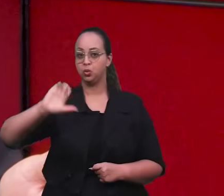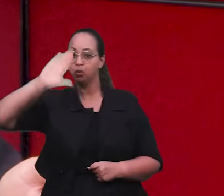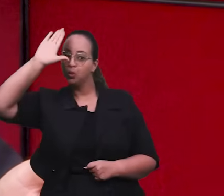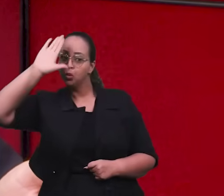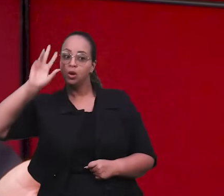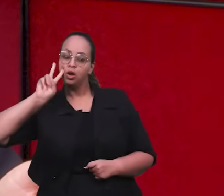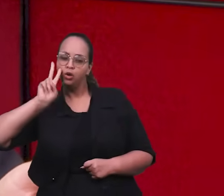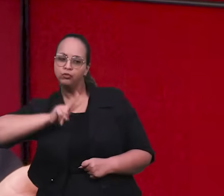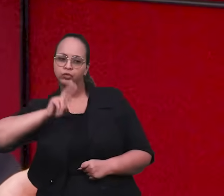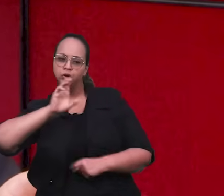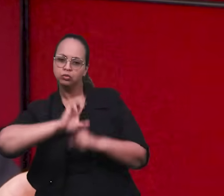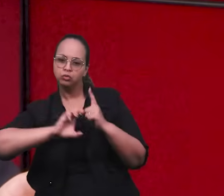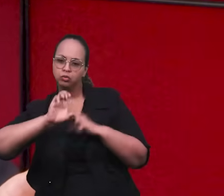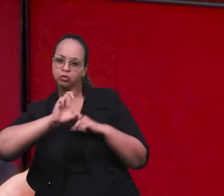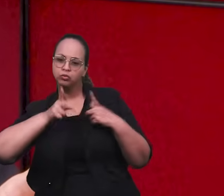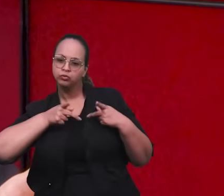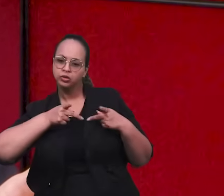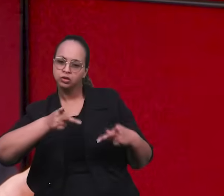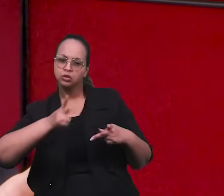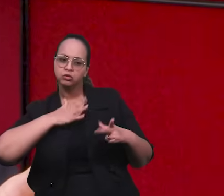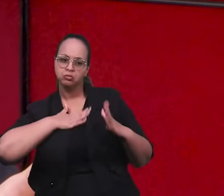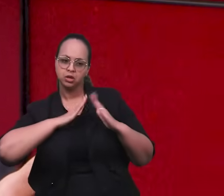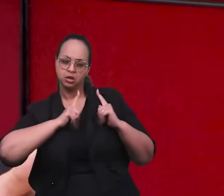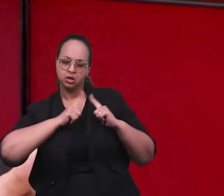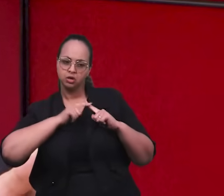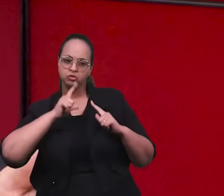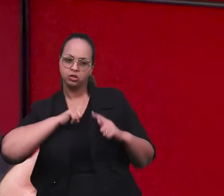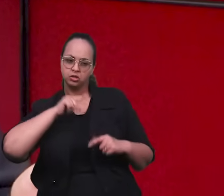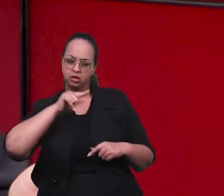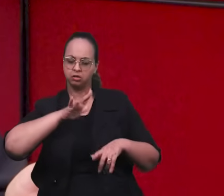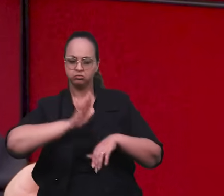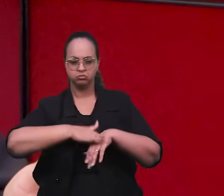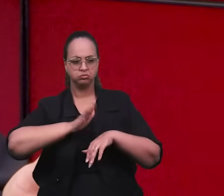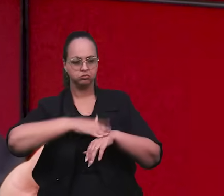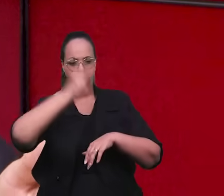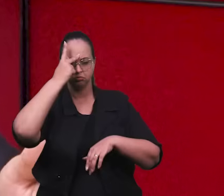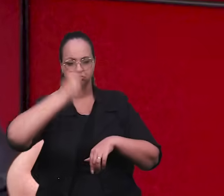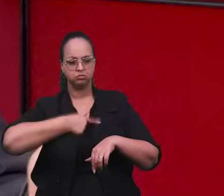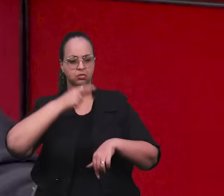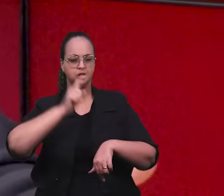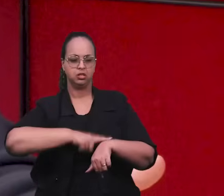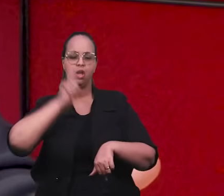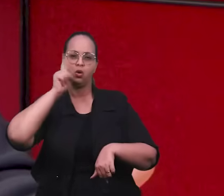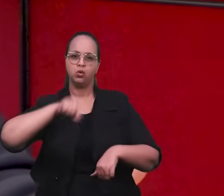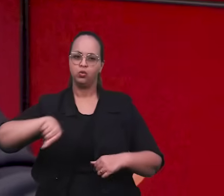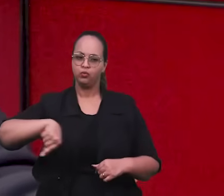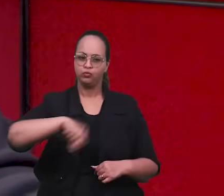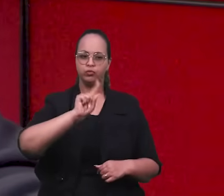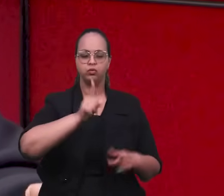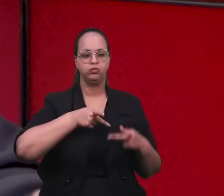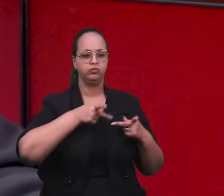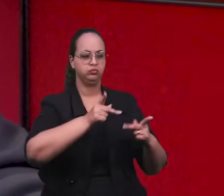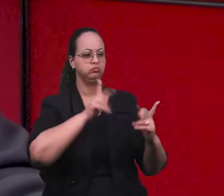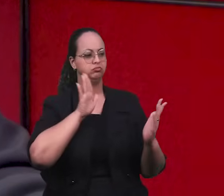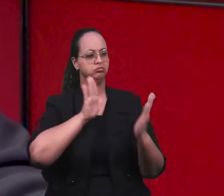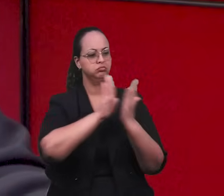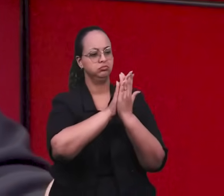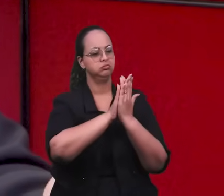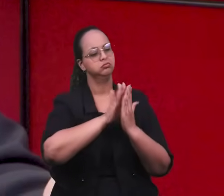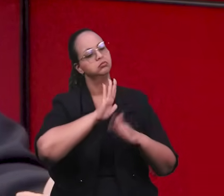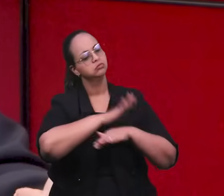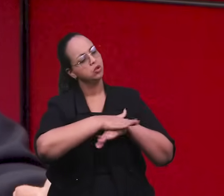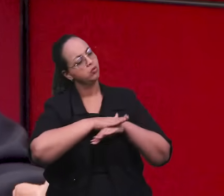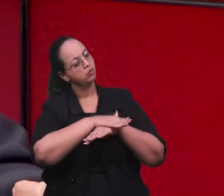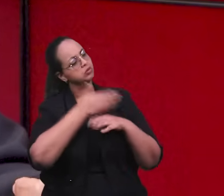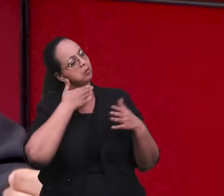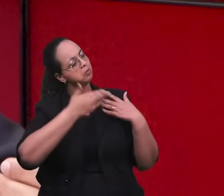num culto que tem um visitante na minha igreja. Proativamente, eu vou até ele, vou abordá-lo,